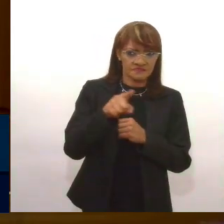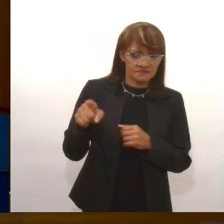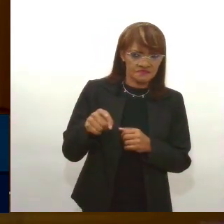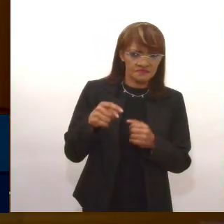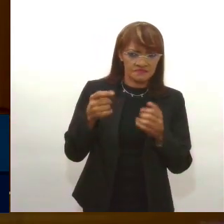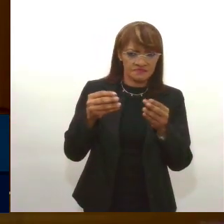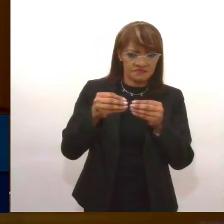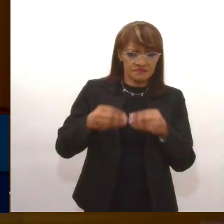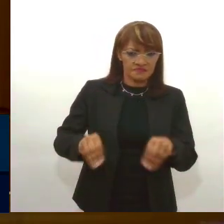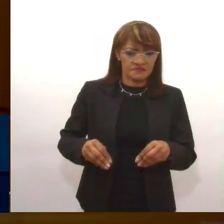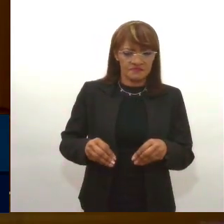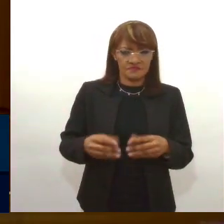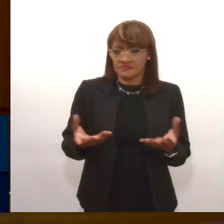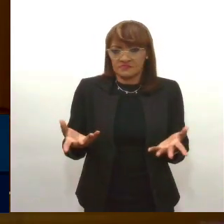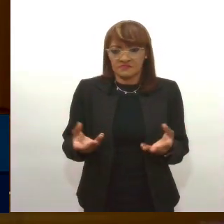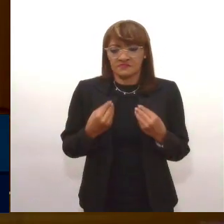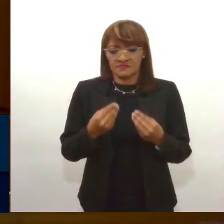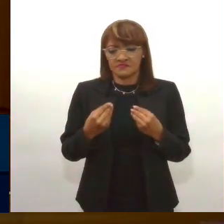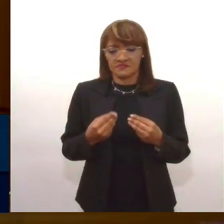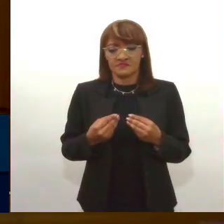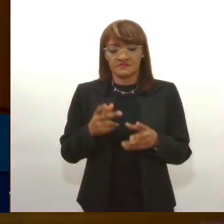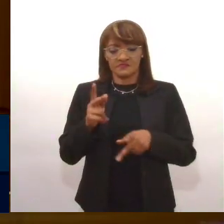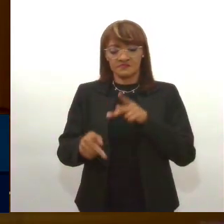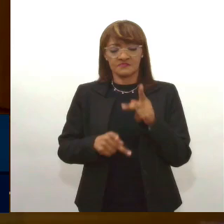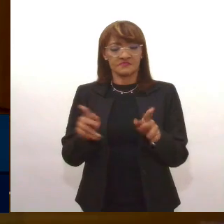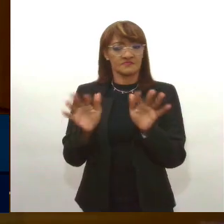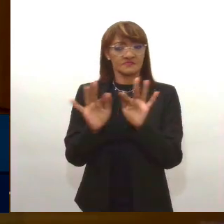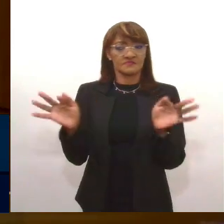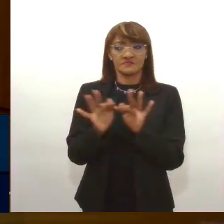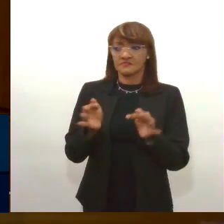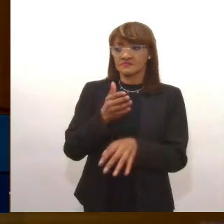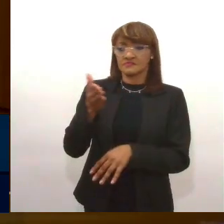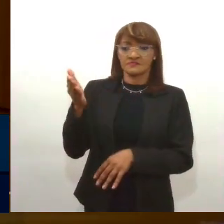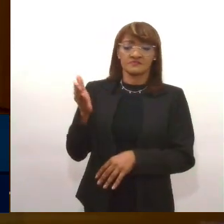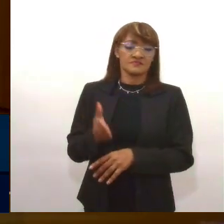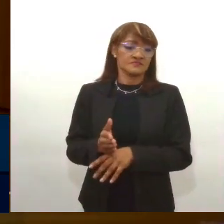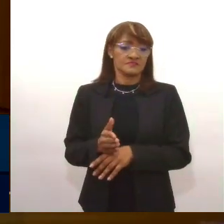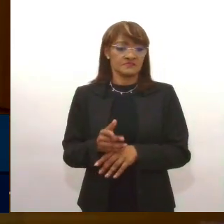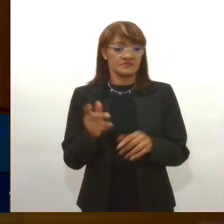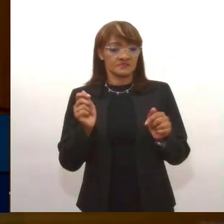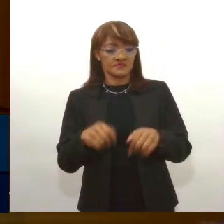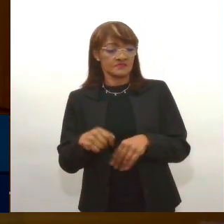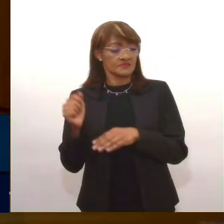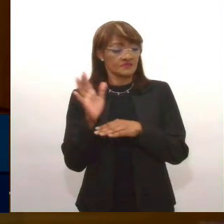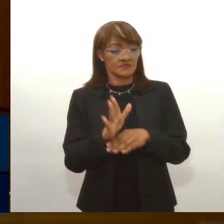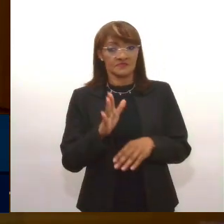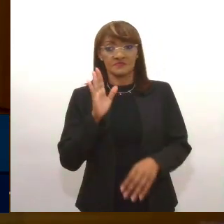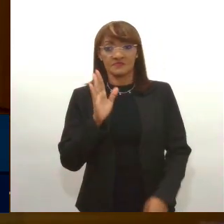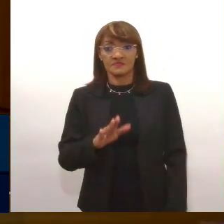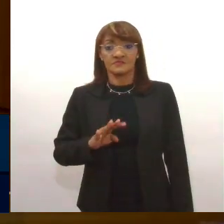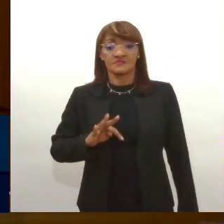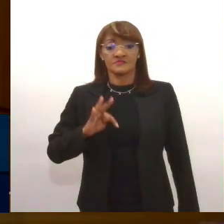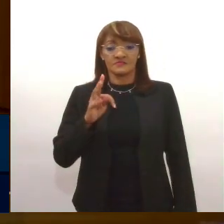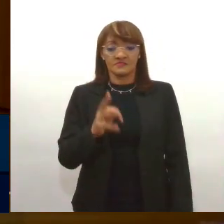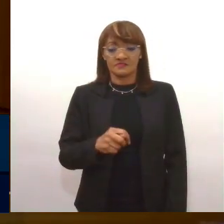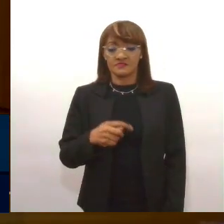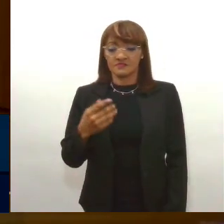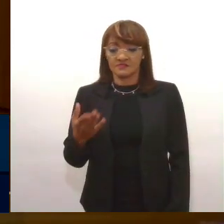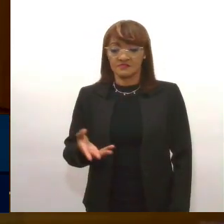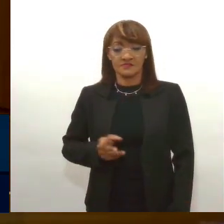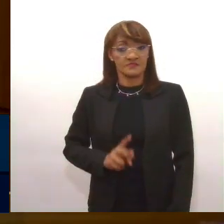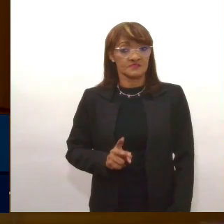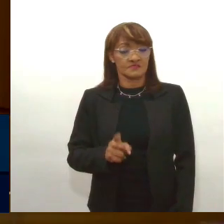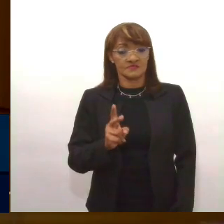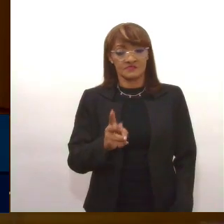trabalhadoras para atender a ganância das construtoras e daqueles que sempre se beneficiam de